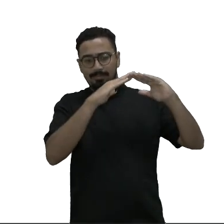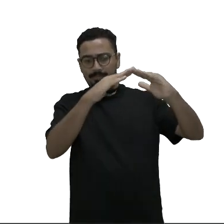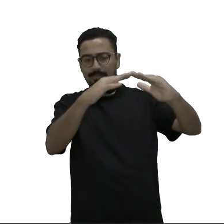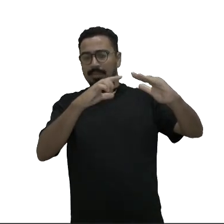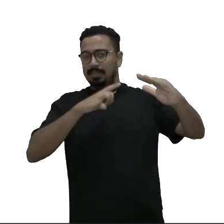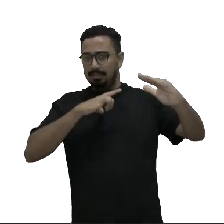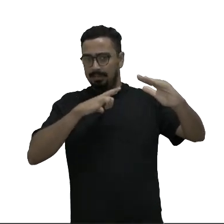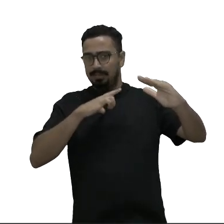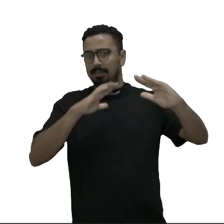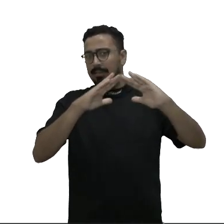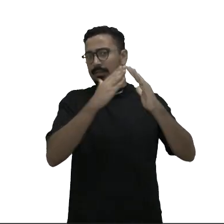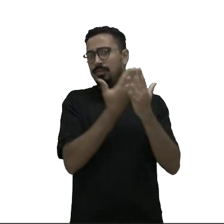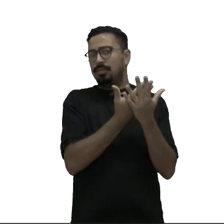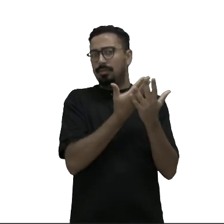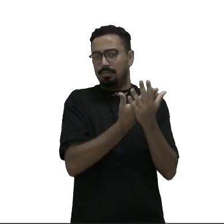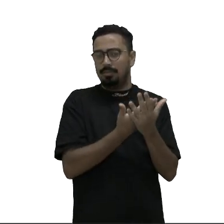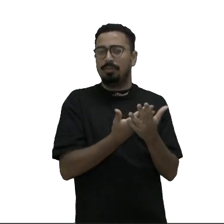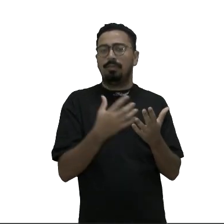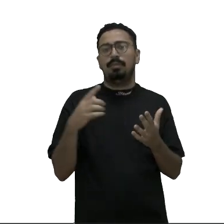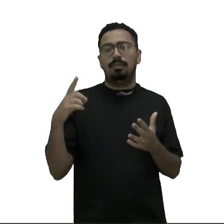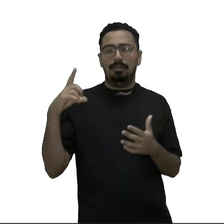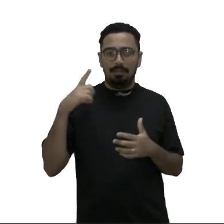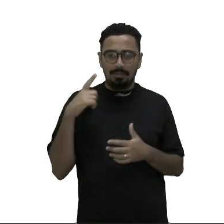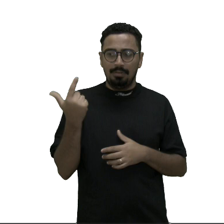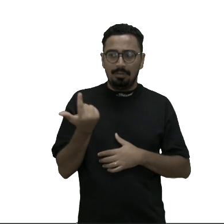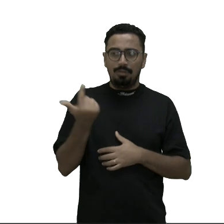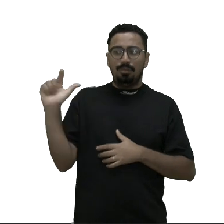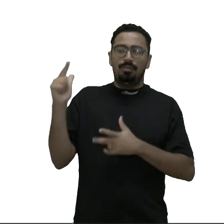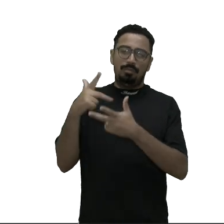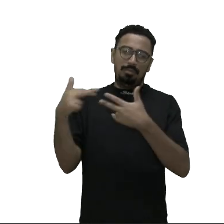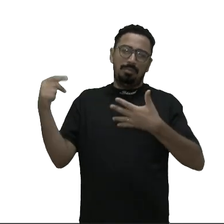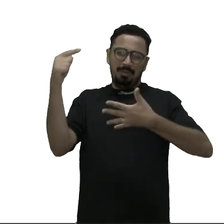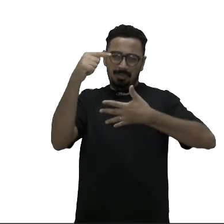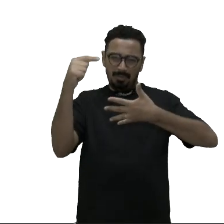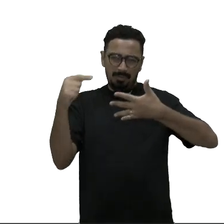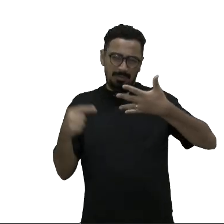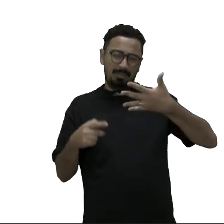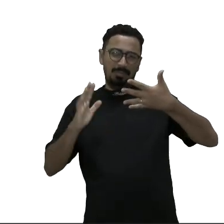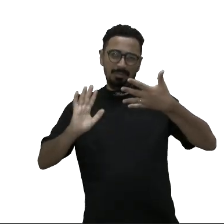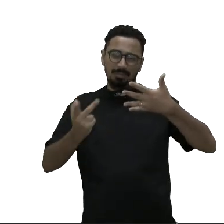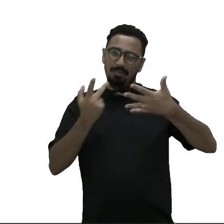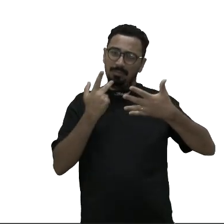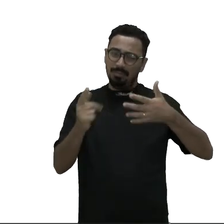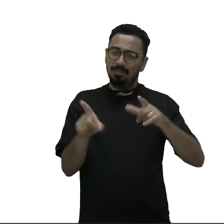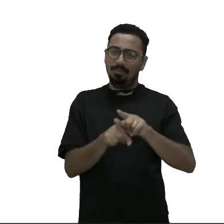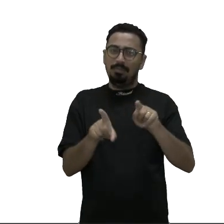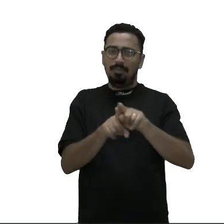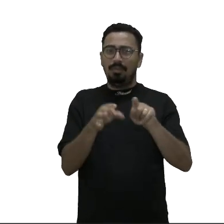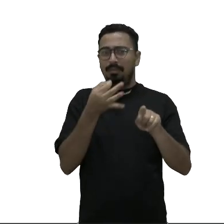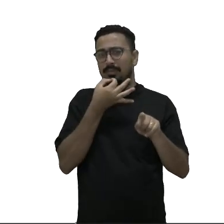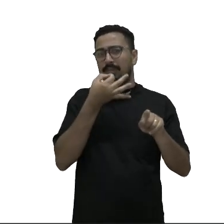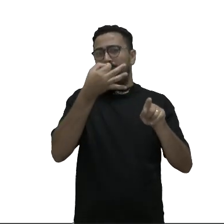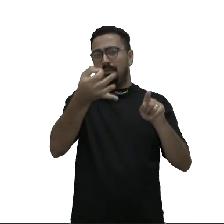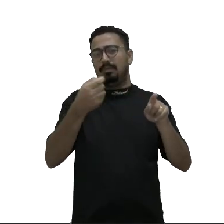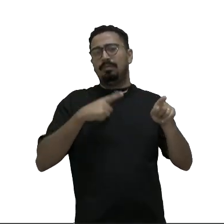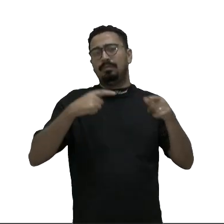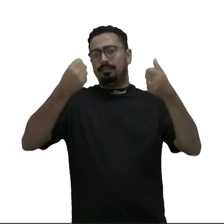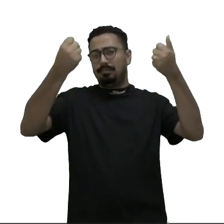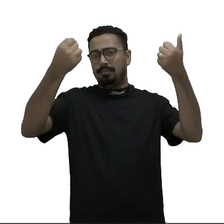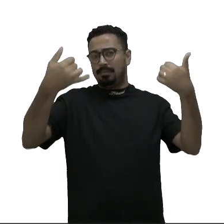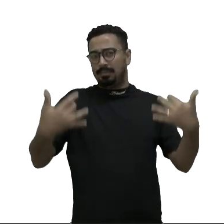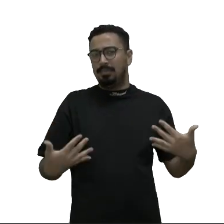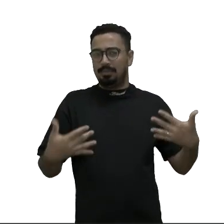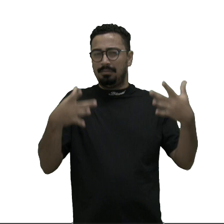escolas, que a gente teve, fora várias outras questões que foram levantadas e que estão descritas, né,